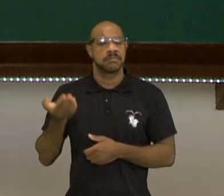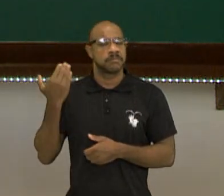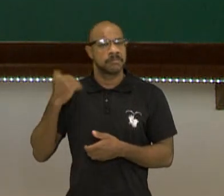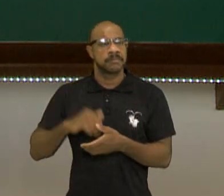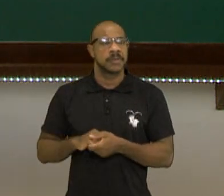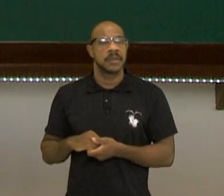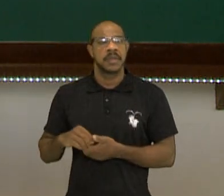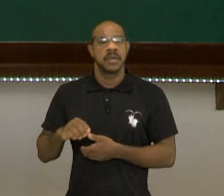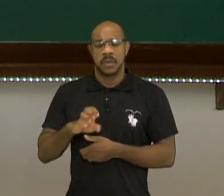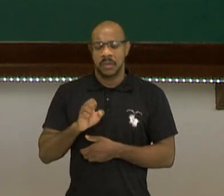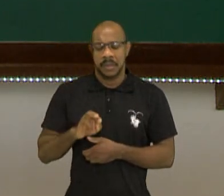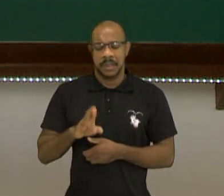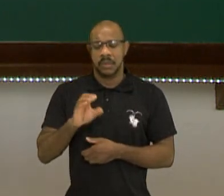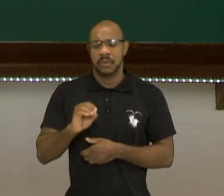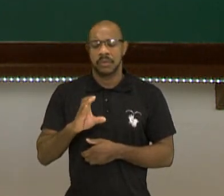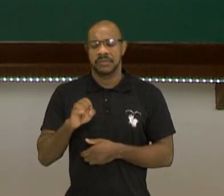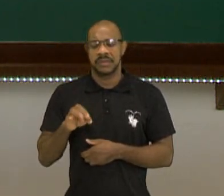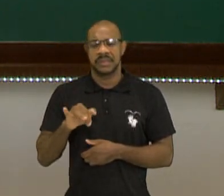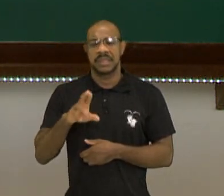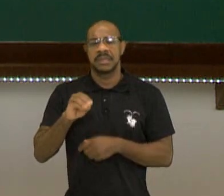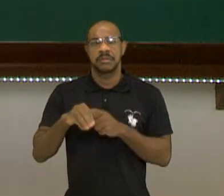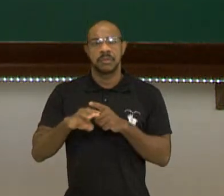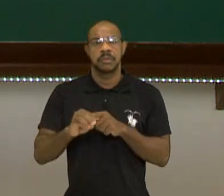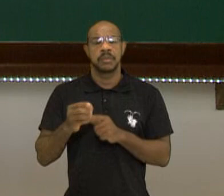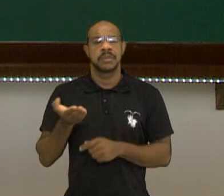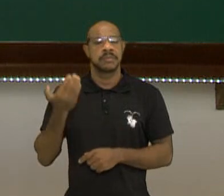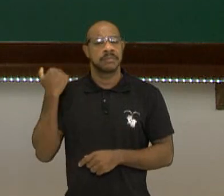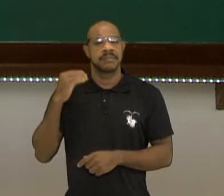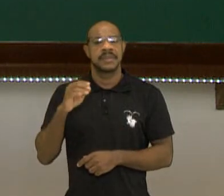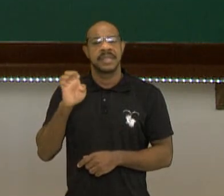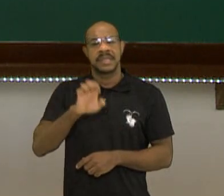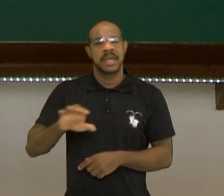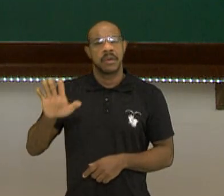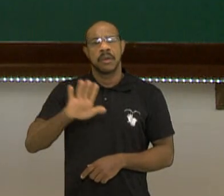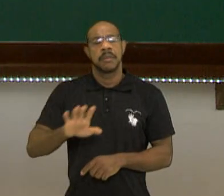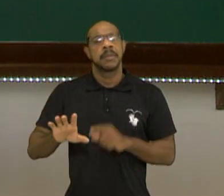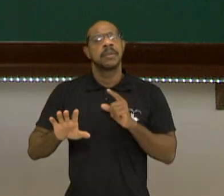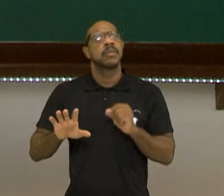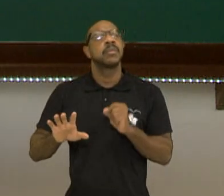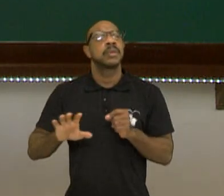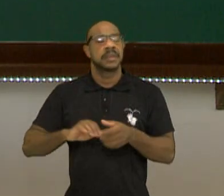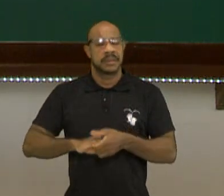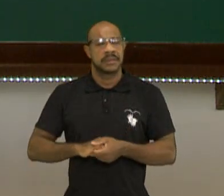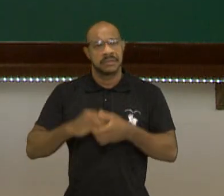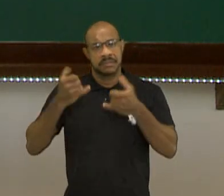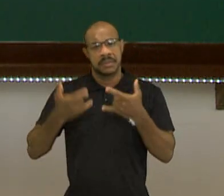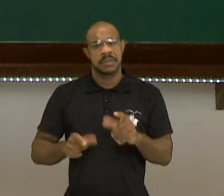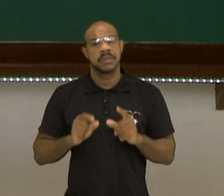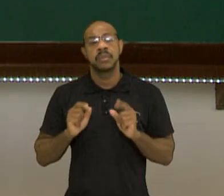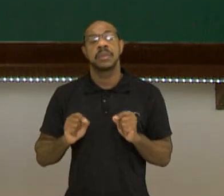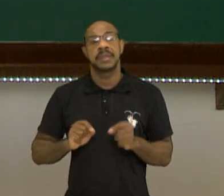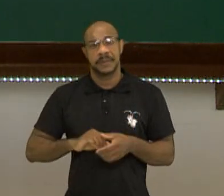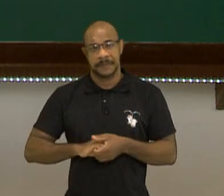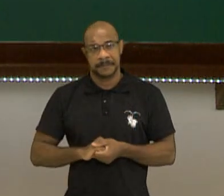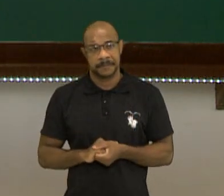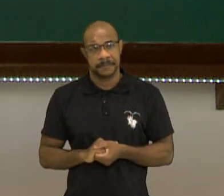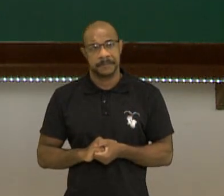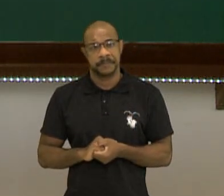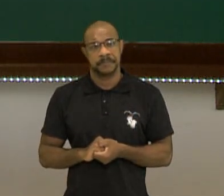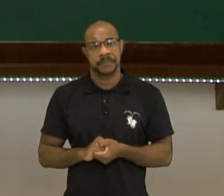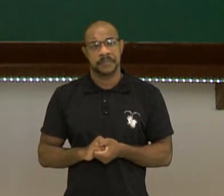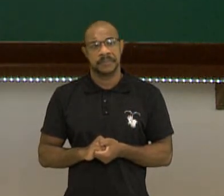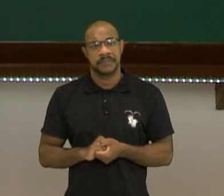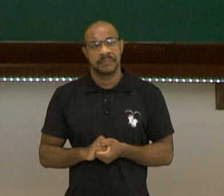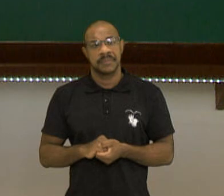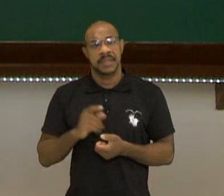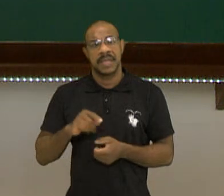o eurocentrismo, né, a Europa como centro do mundo, como centro, né, das concepções ditas como corretas na relação à cultura,